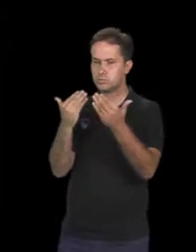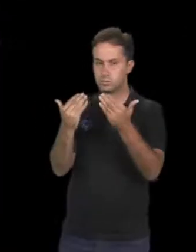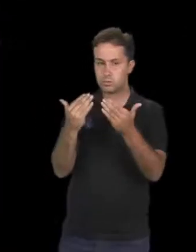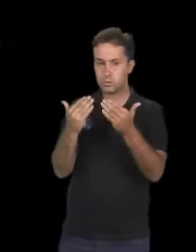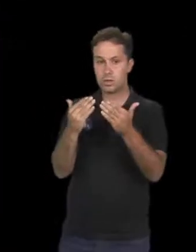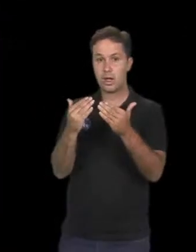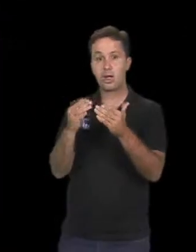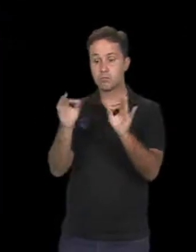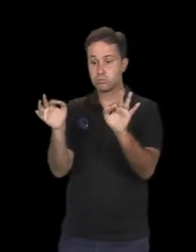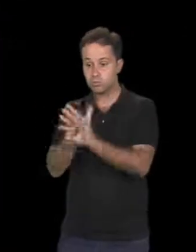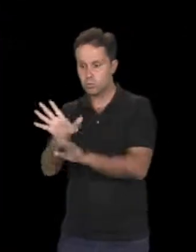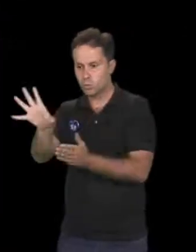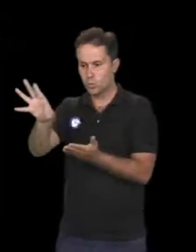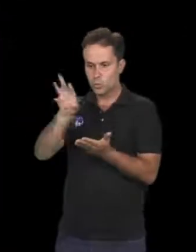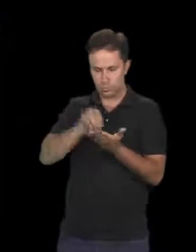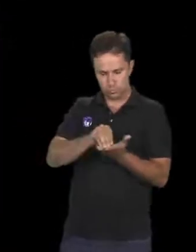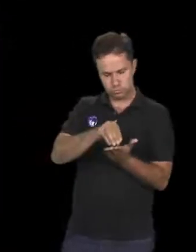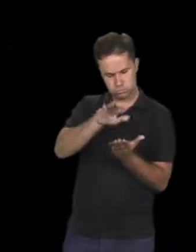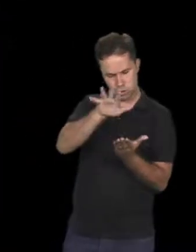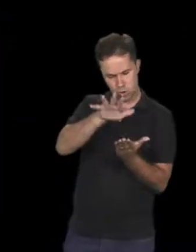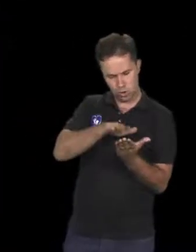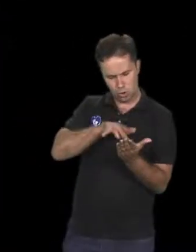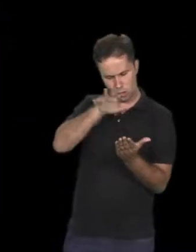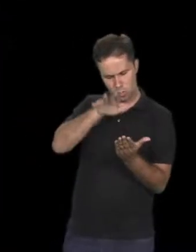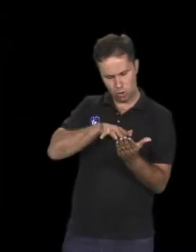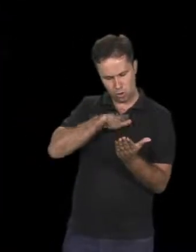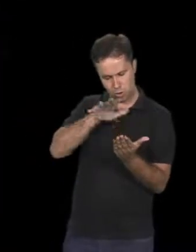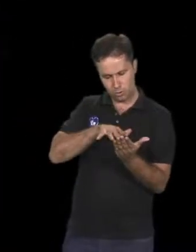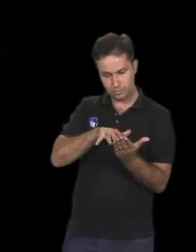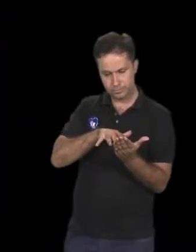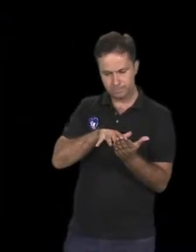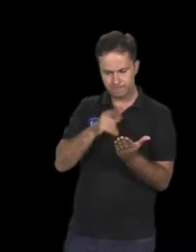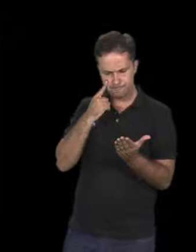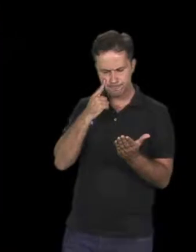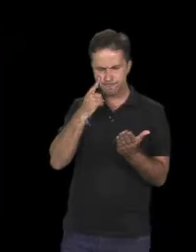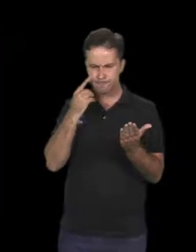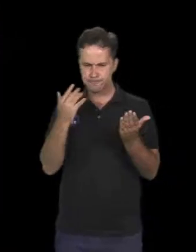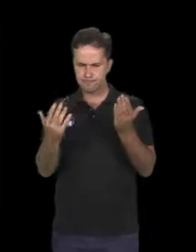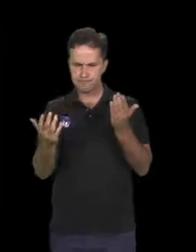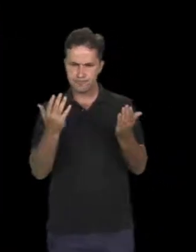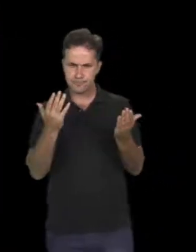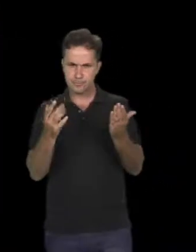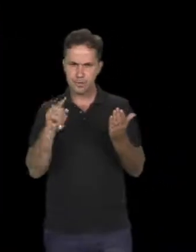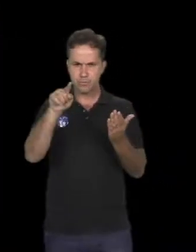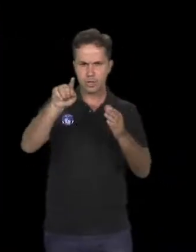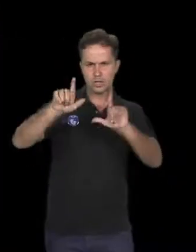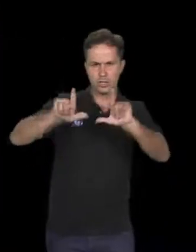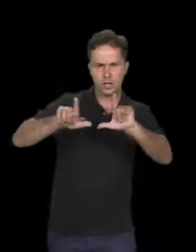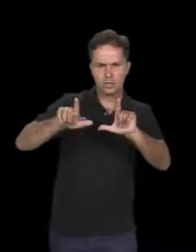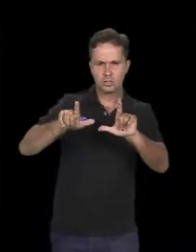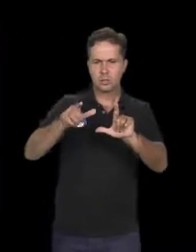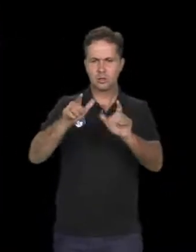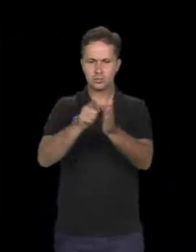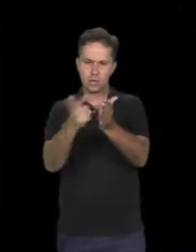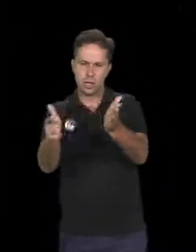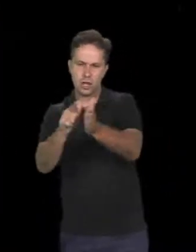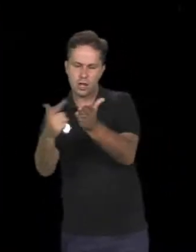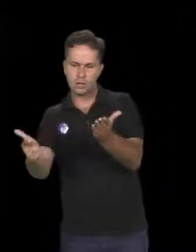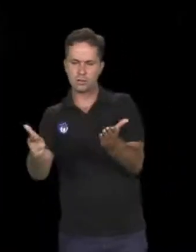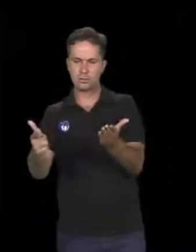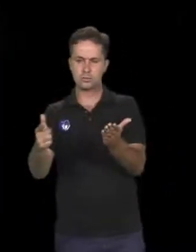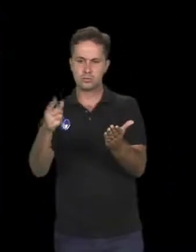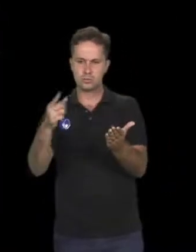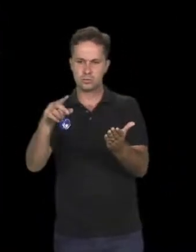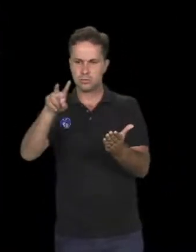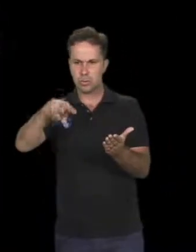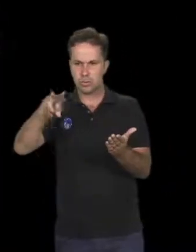diários, provavelmente fez dela essa imagem, é a médica que matava pacientes na UTI. E quando você sai da leitura de uma reportagem como essa,